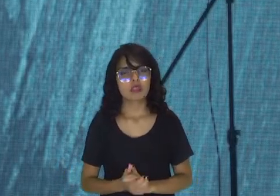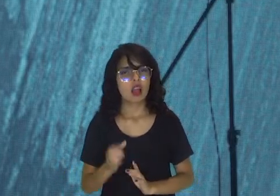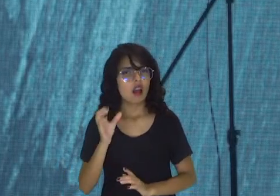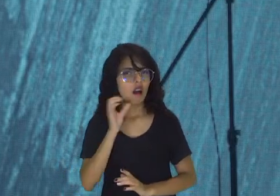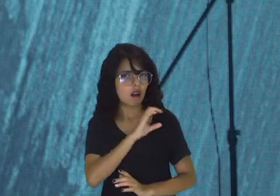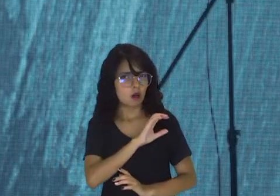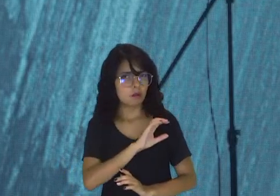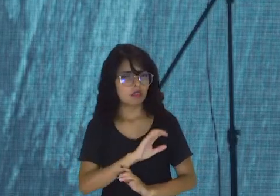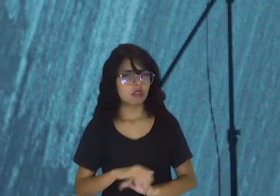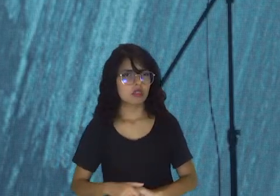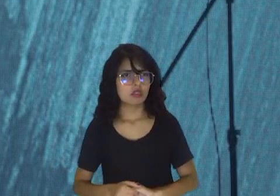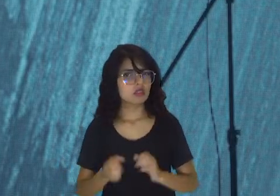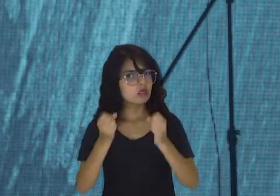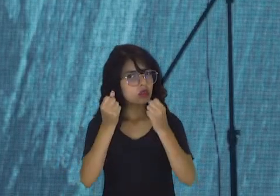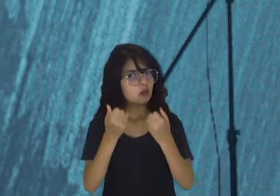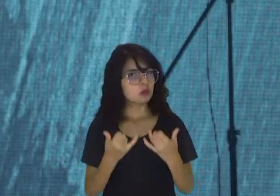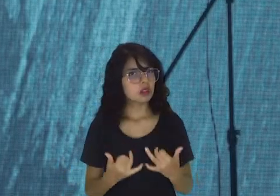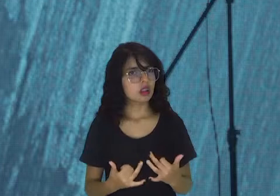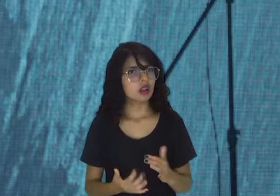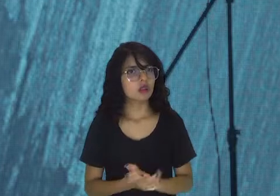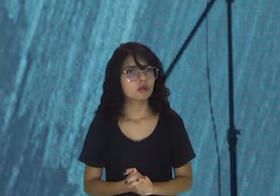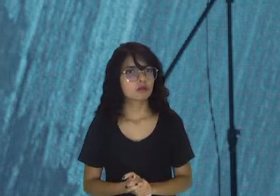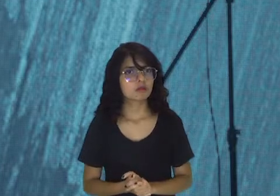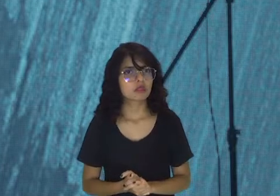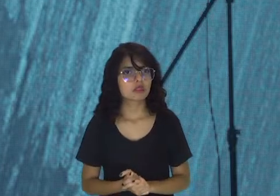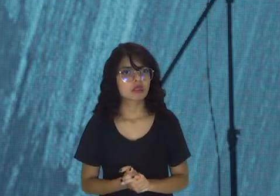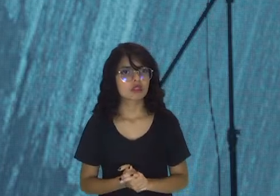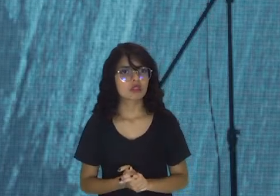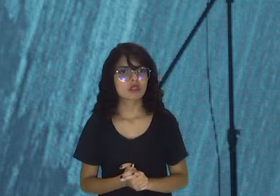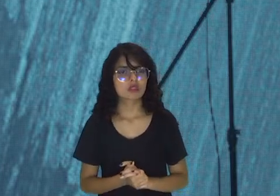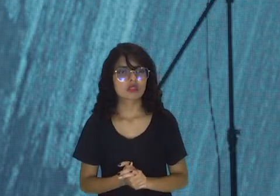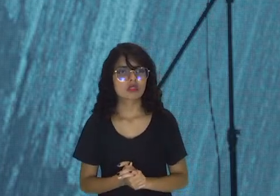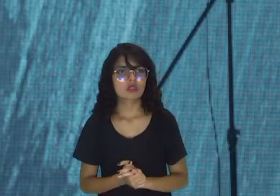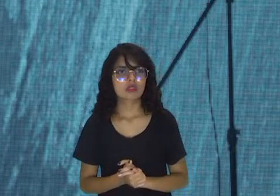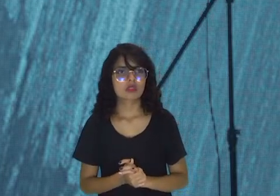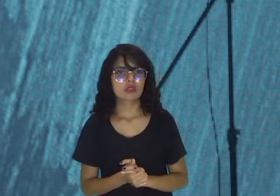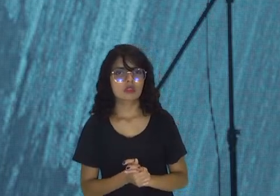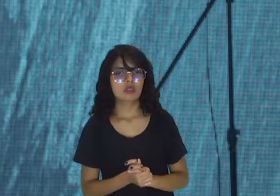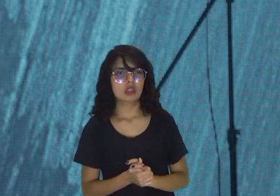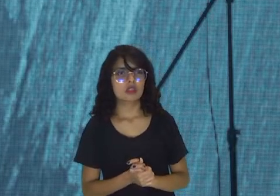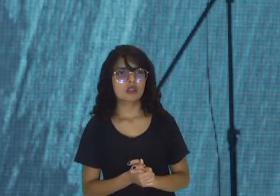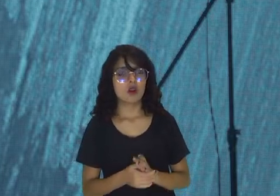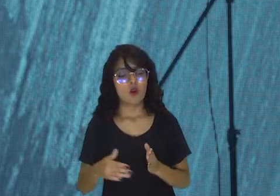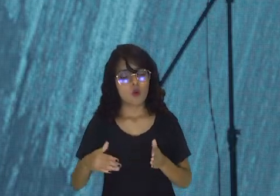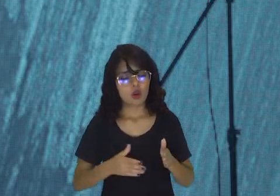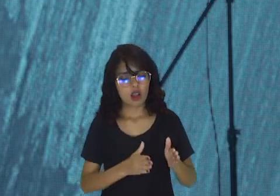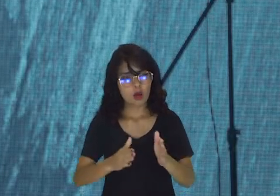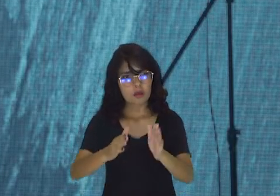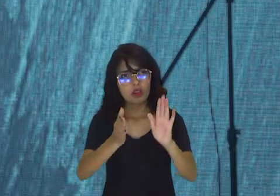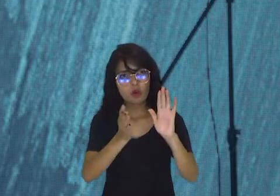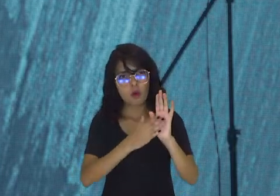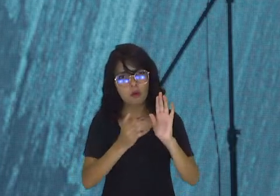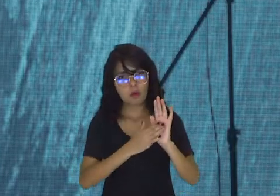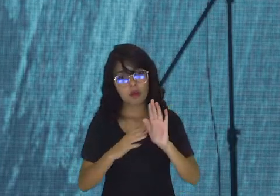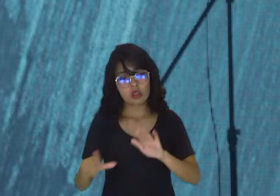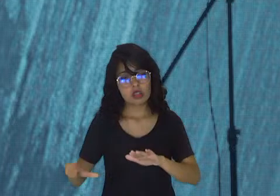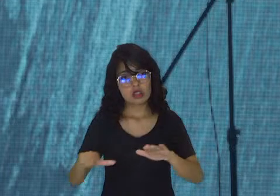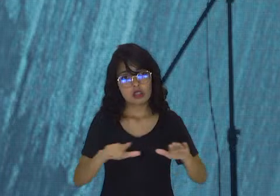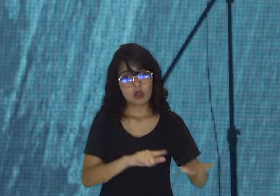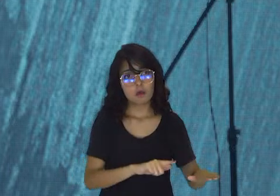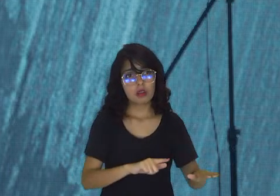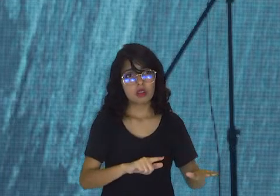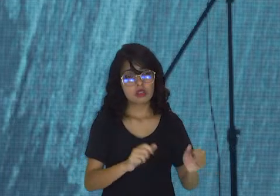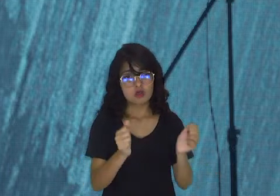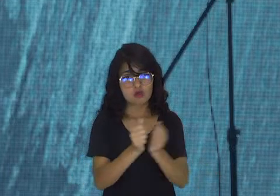aqui no sumário, né? É uma jornada com um propósito. E essa semana nós juntos